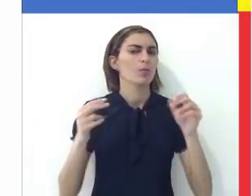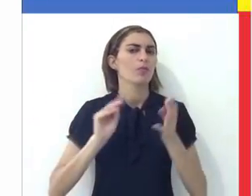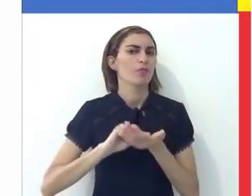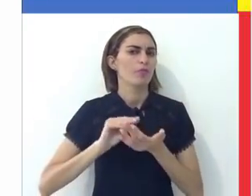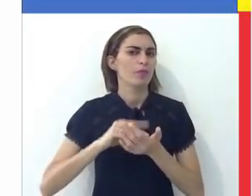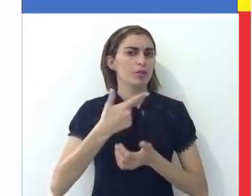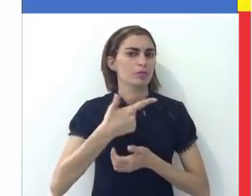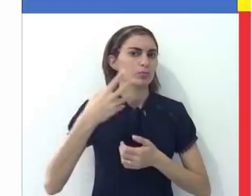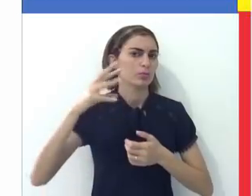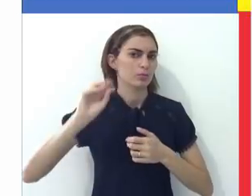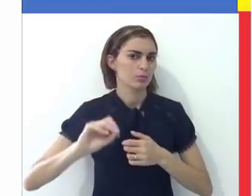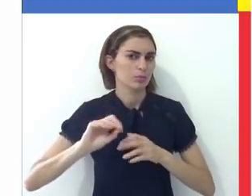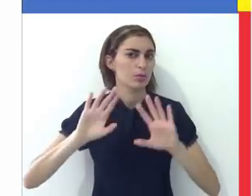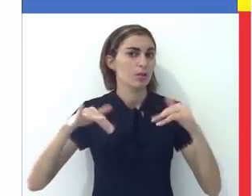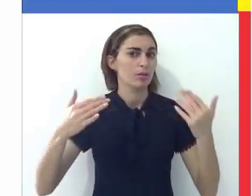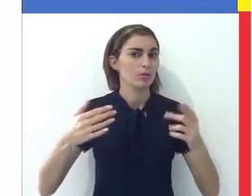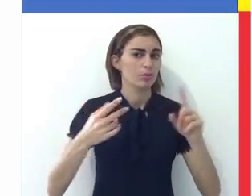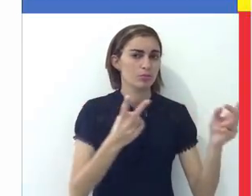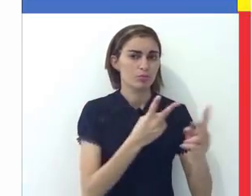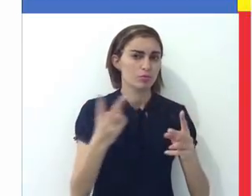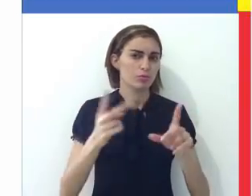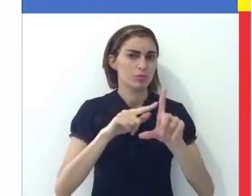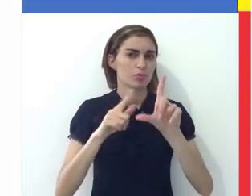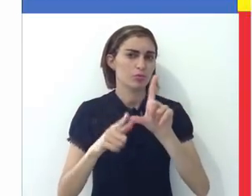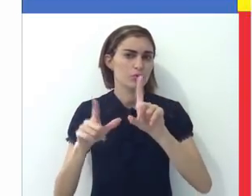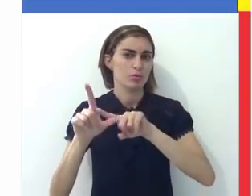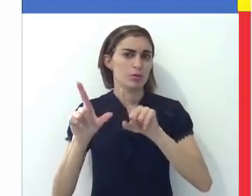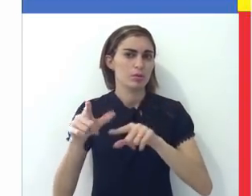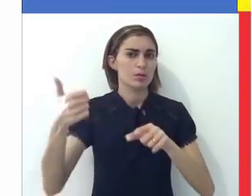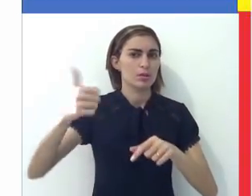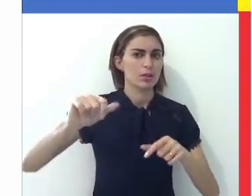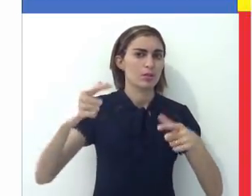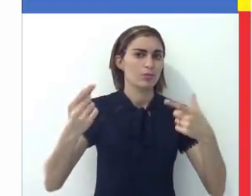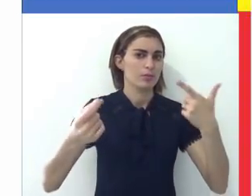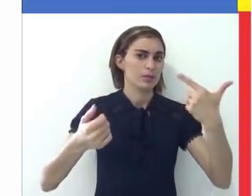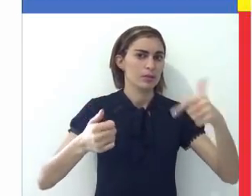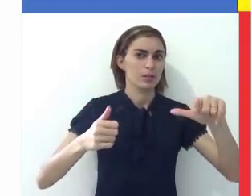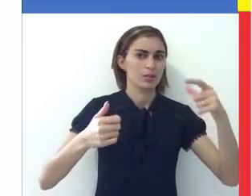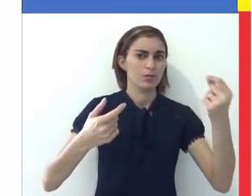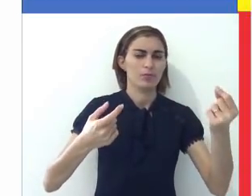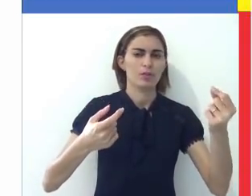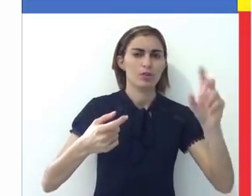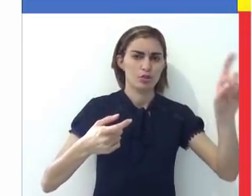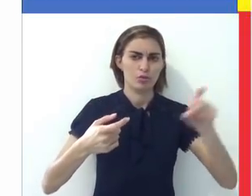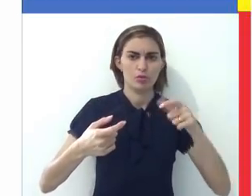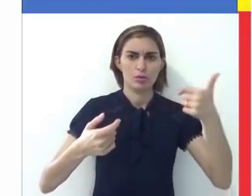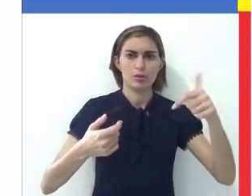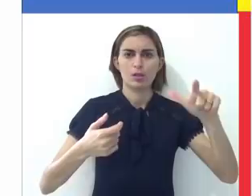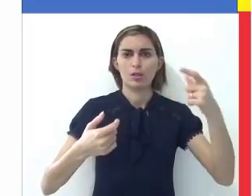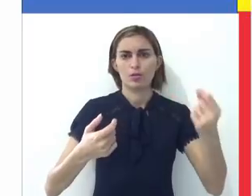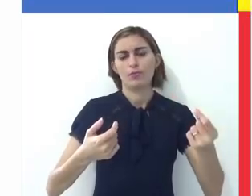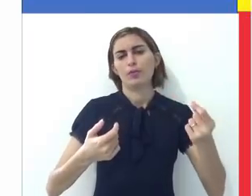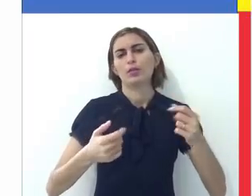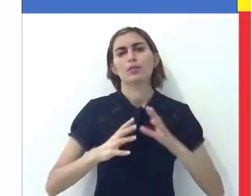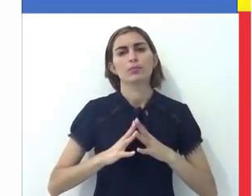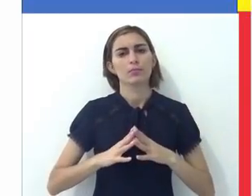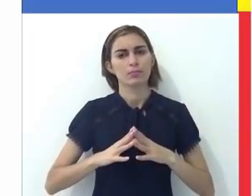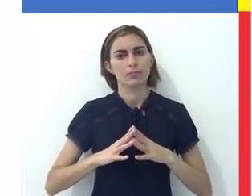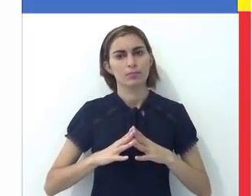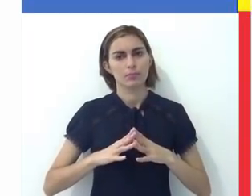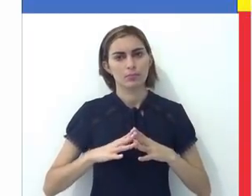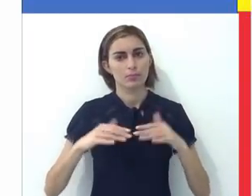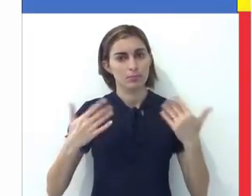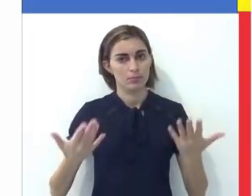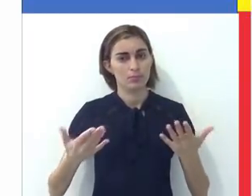a ele e o que falta é 240, então esses dois ângulos que sobram é 120 para cada. Então, o x vai valer 120